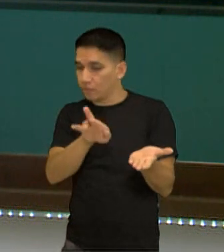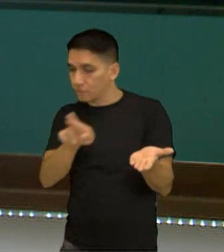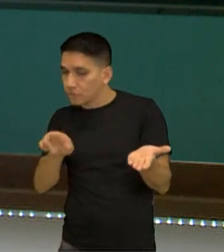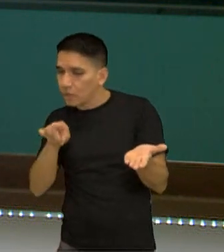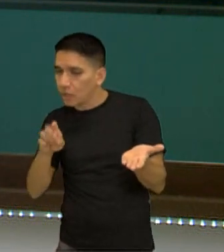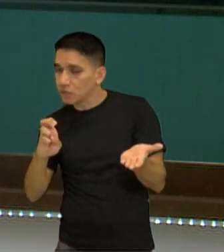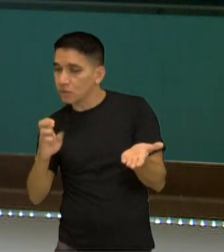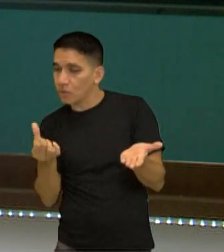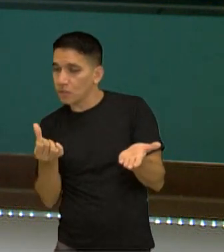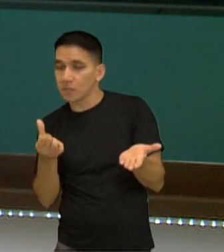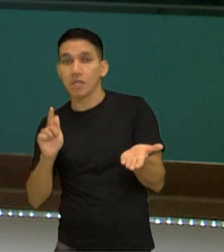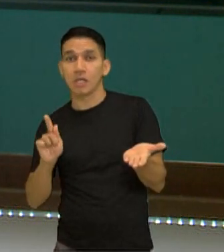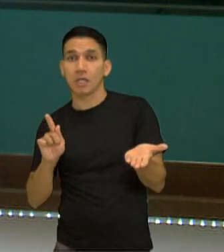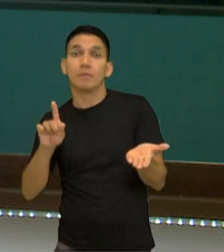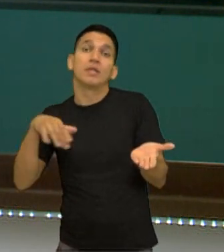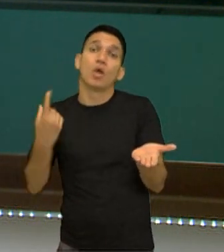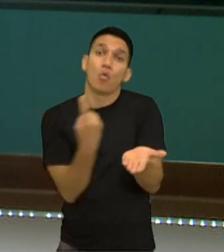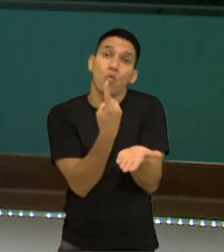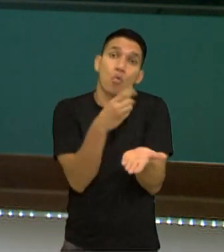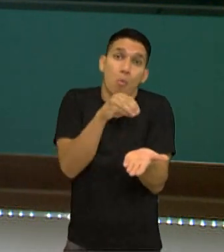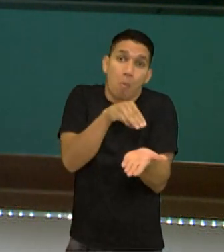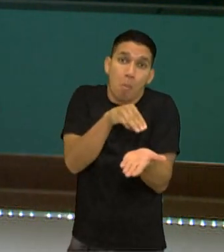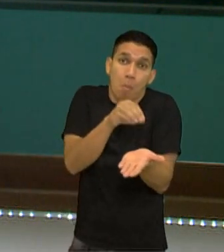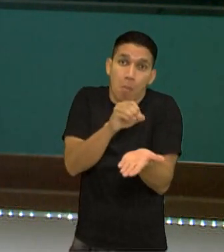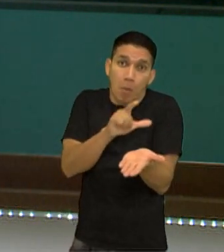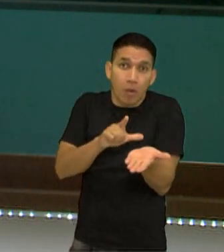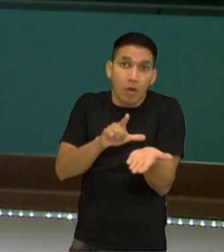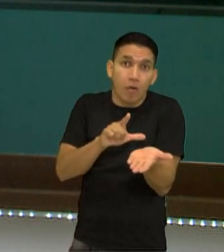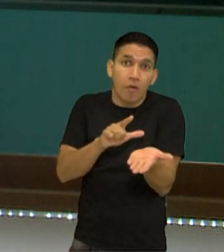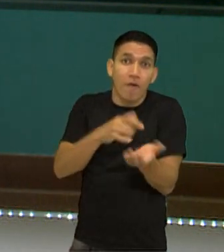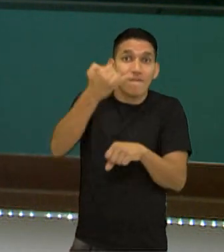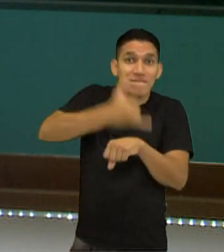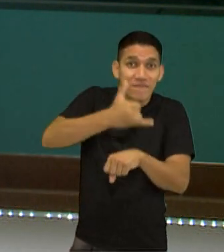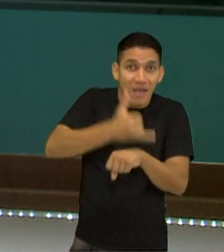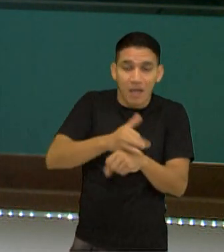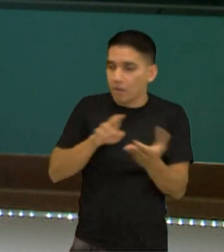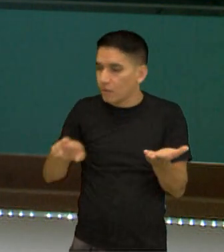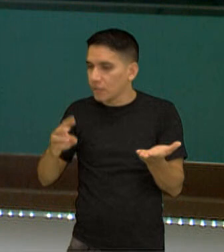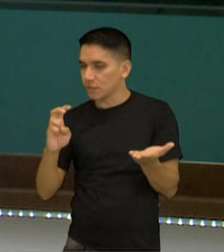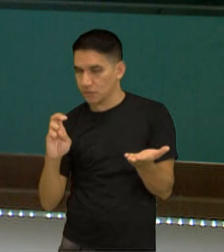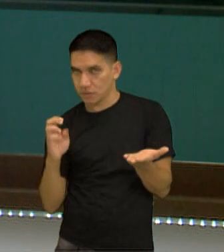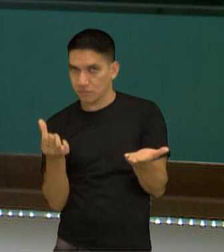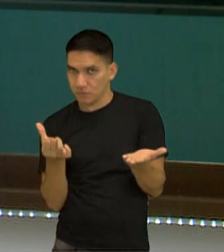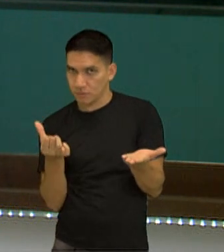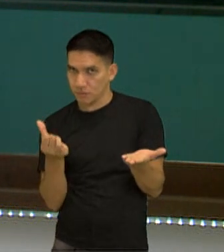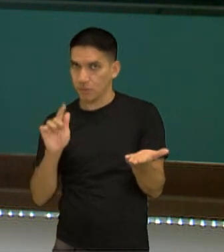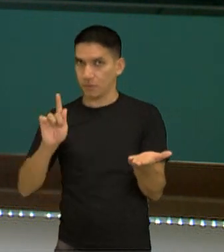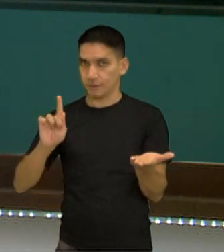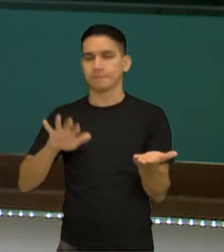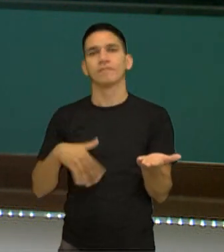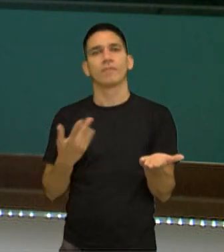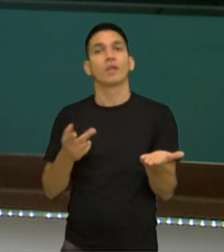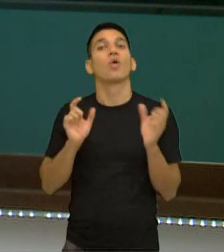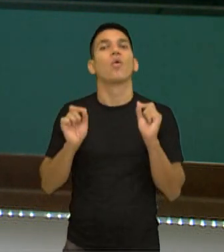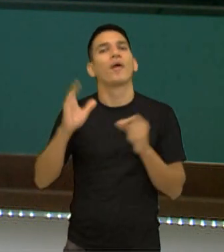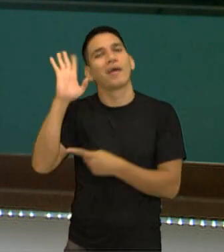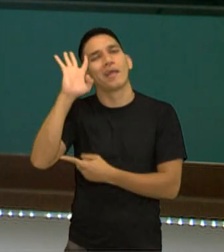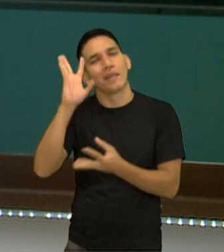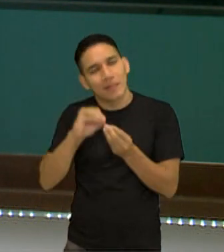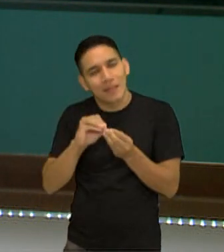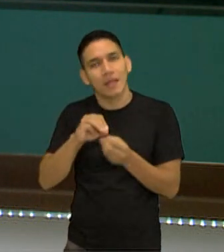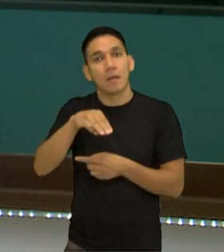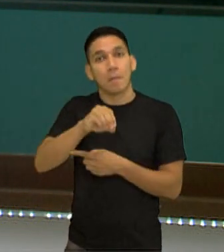56 gramas. Então, 1 mol de ferro vale 56 gramas. Podemos entender o mol também da mesma forma que